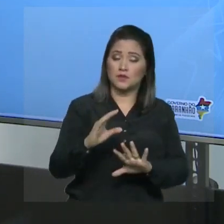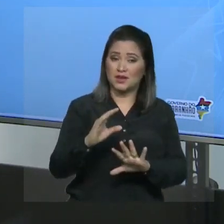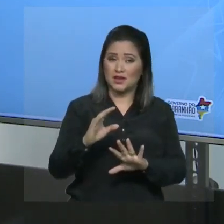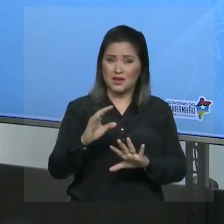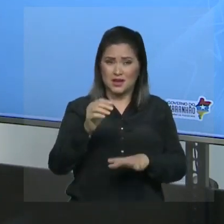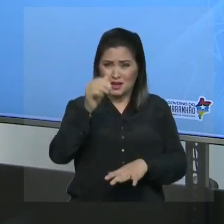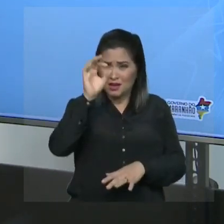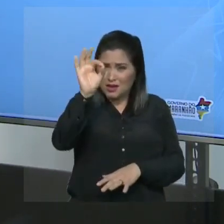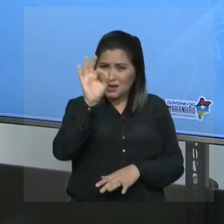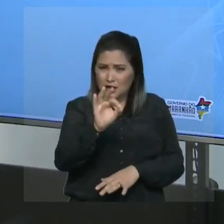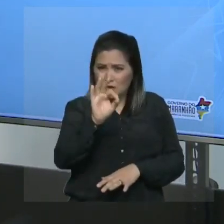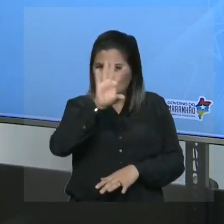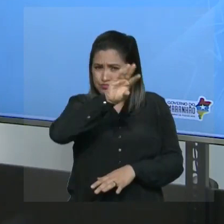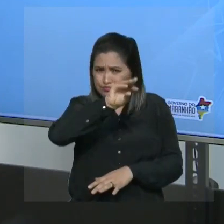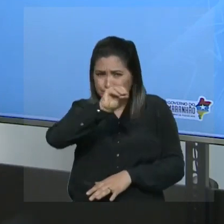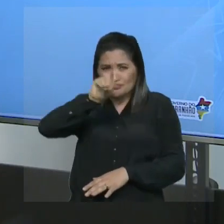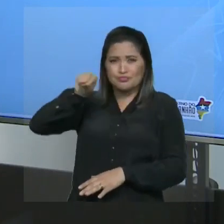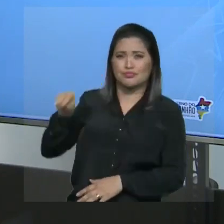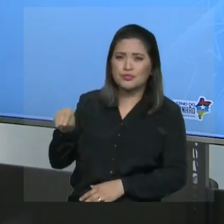100.